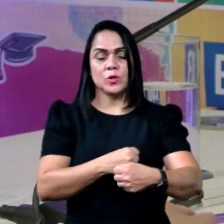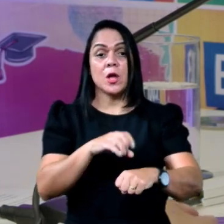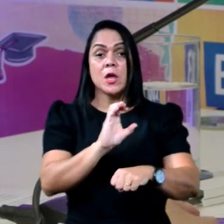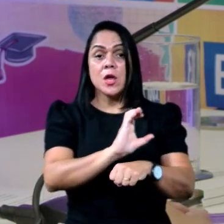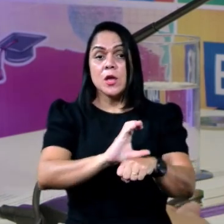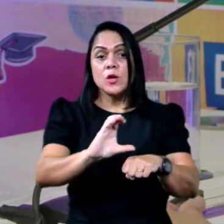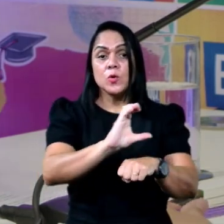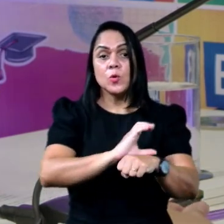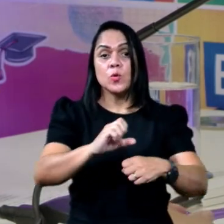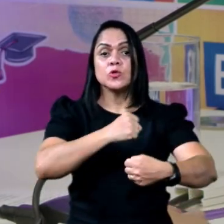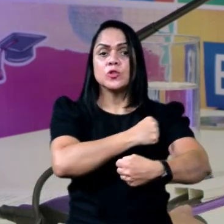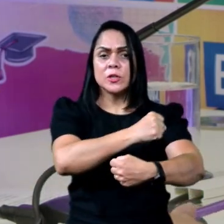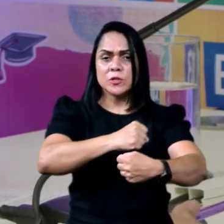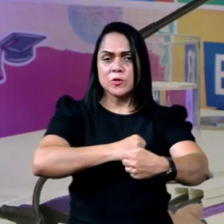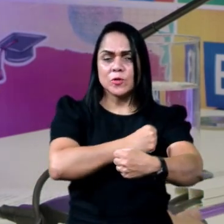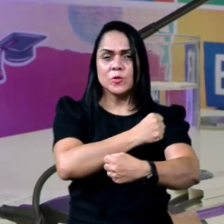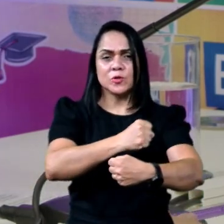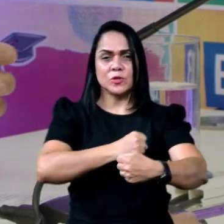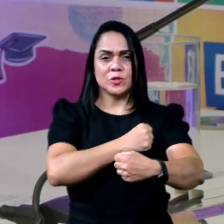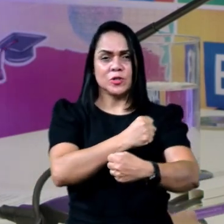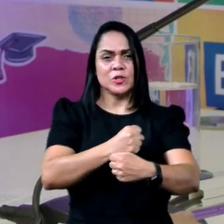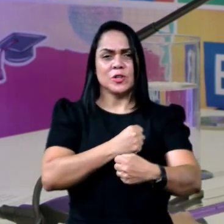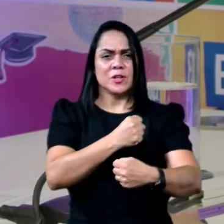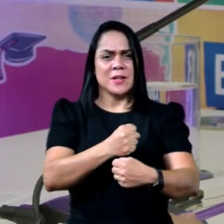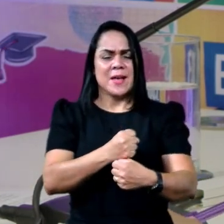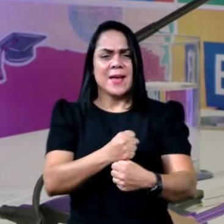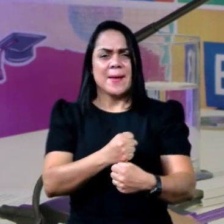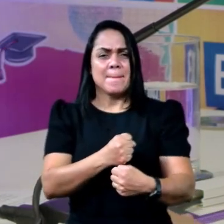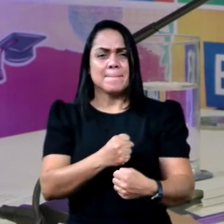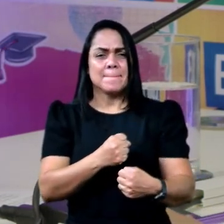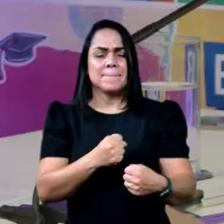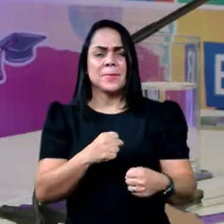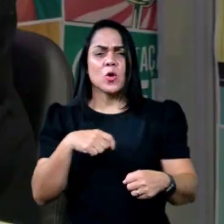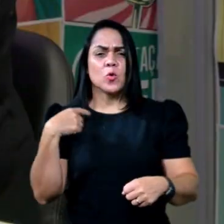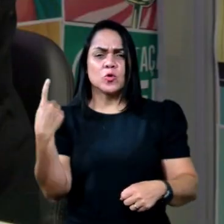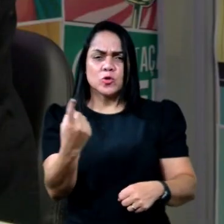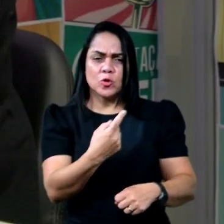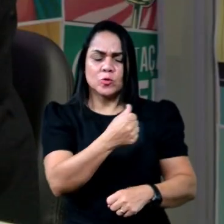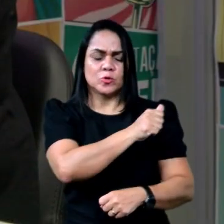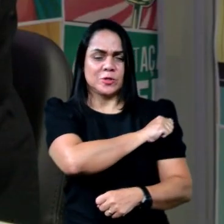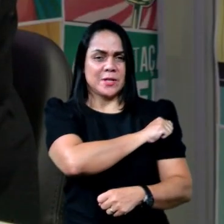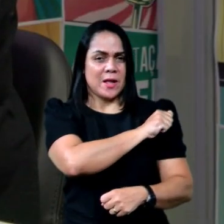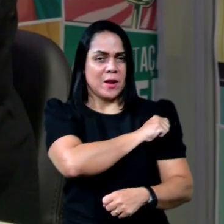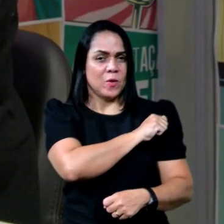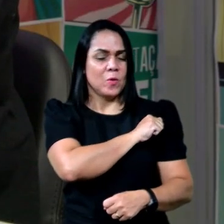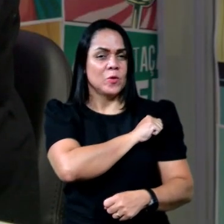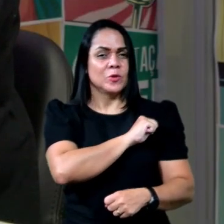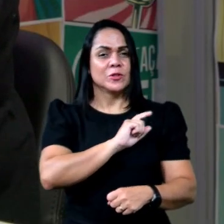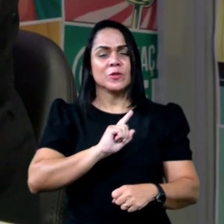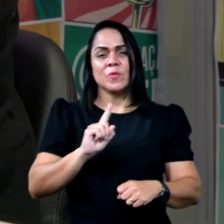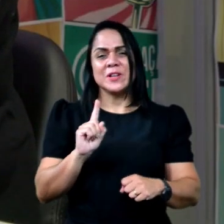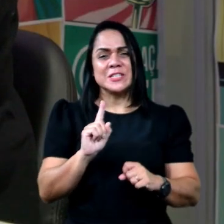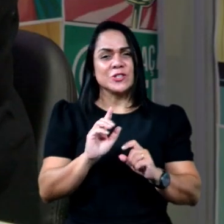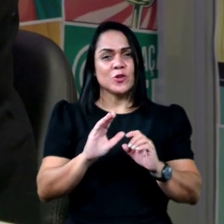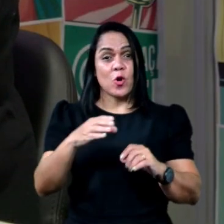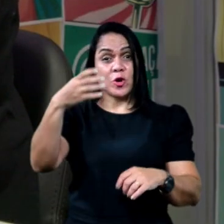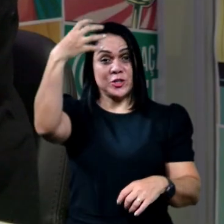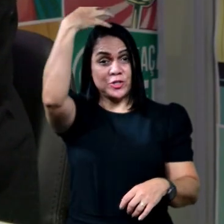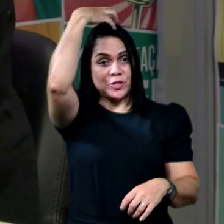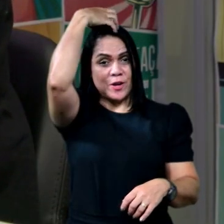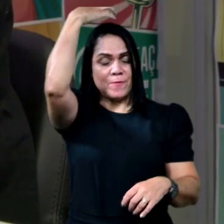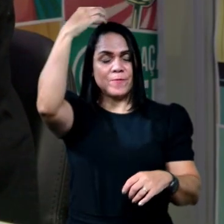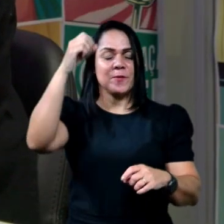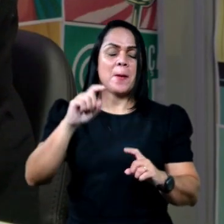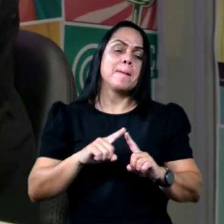com o status de um chefe ou tem algo a mais? Os nossos alunos não sonham somente com o status de chefe. Eu vou falar dos nossos,